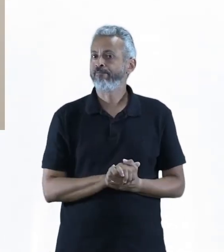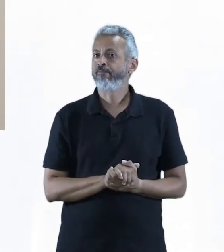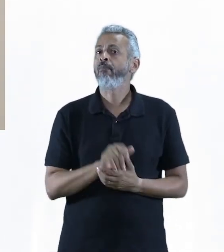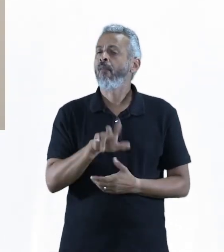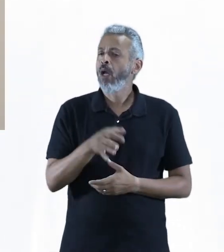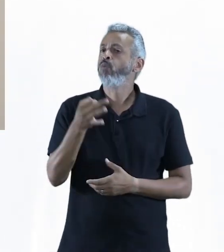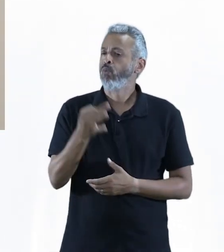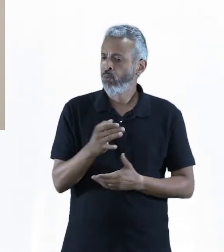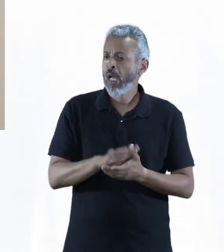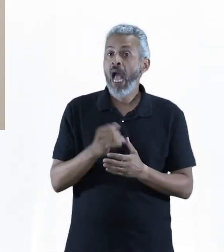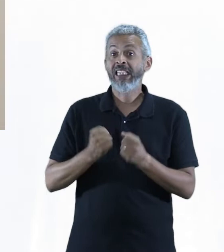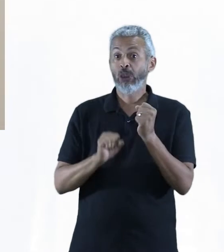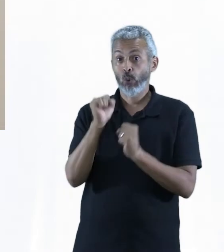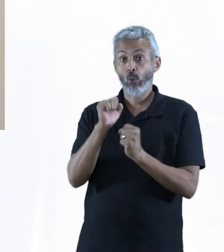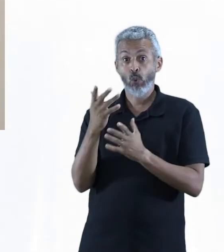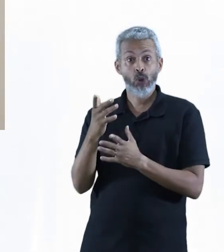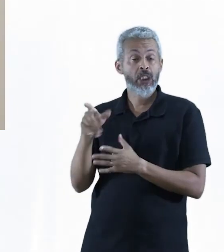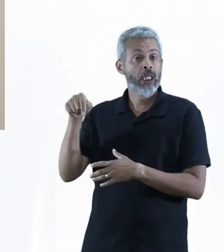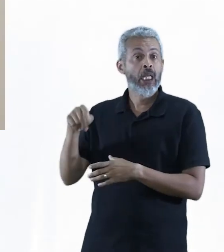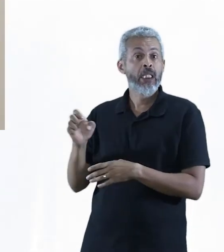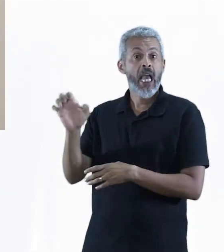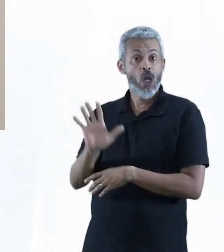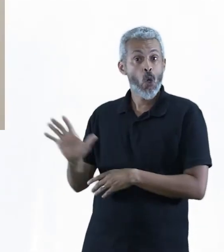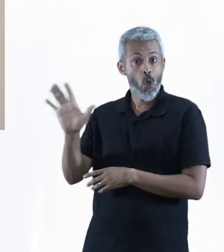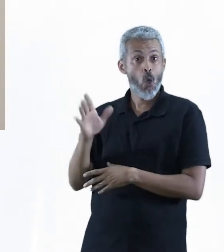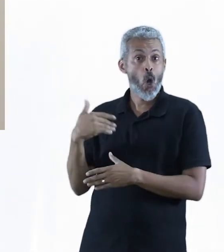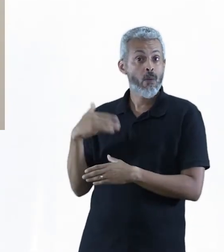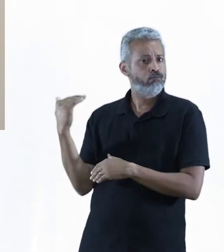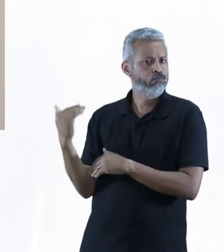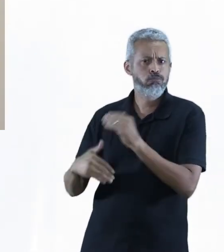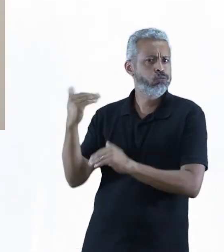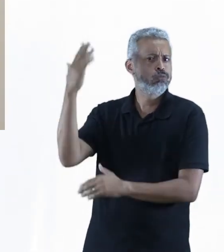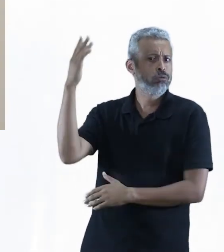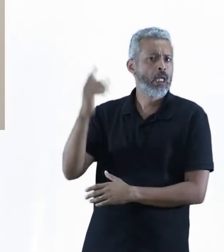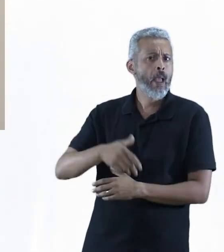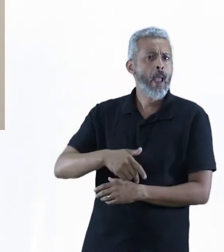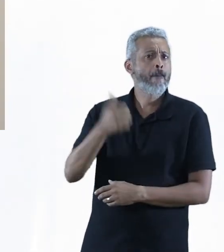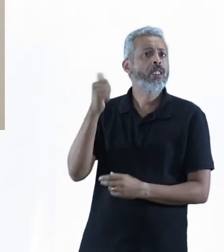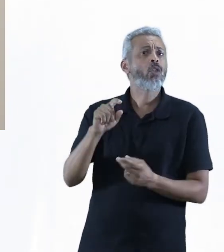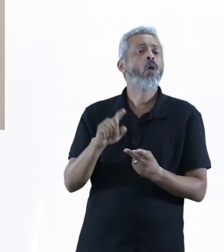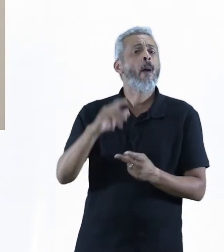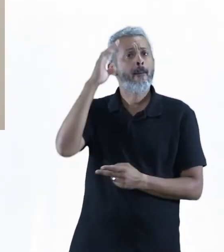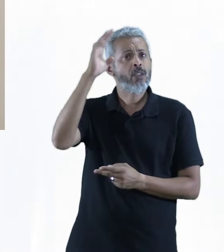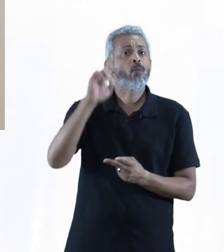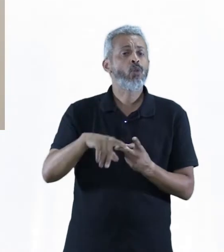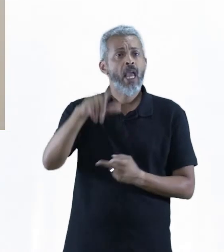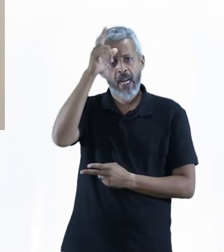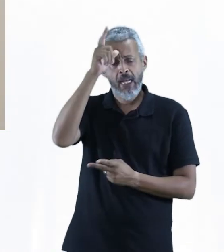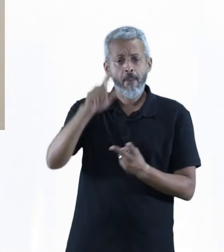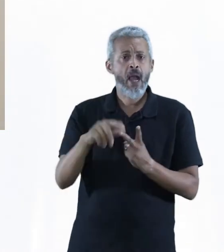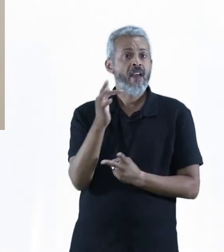Deu certo isso? Deu certo, claro. As indústrias europeias foram de vento em popa, principalmente